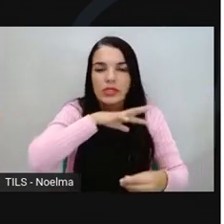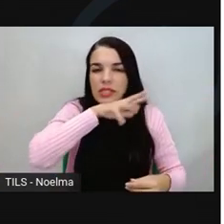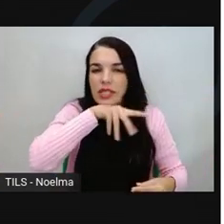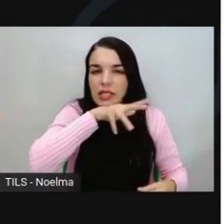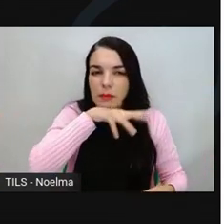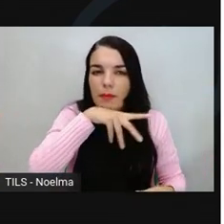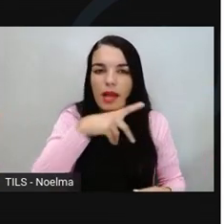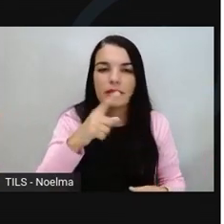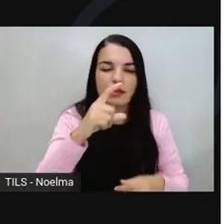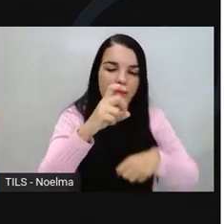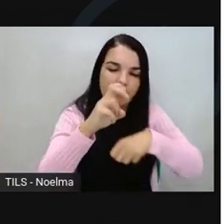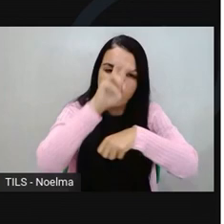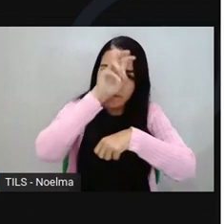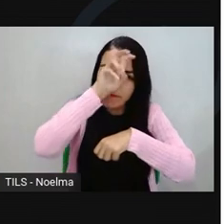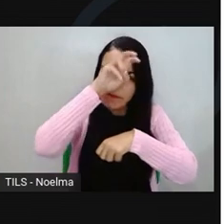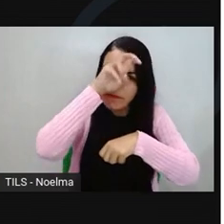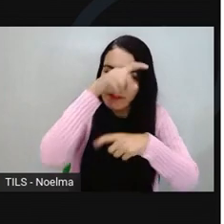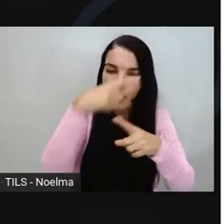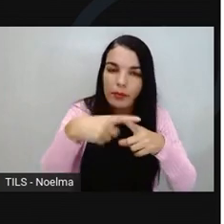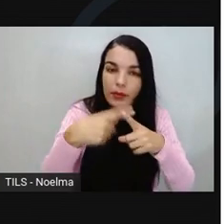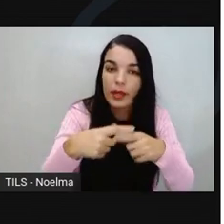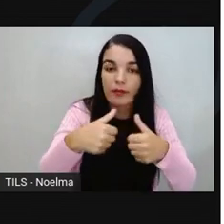pragas para a própria plantação.